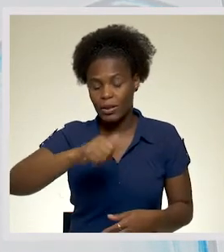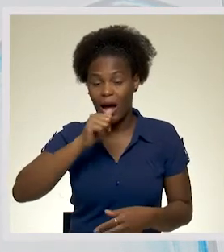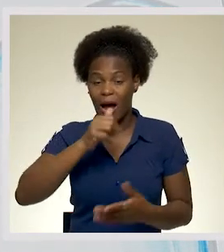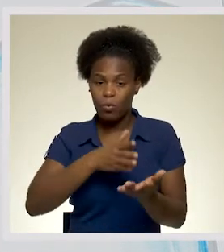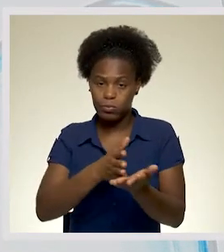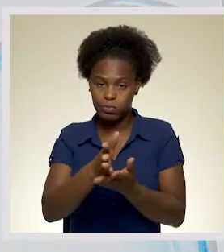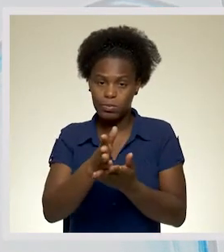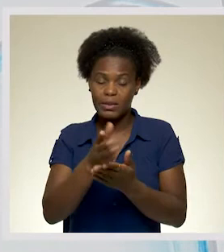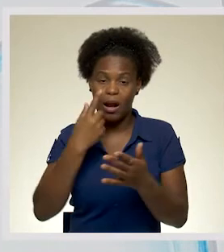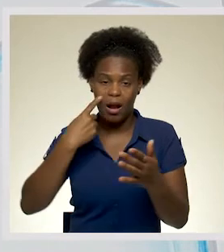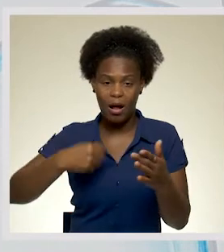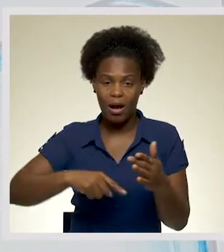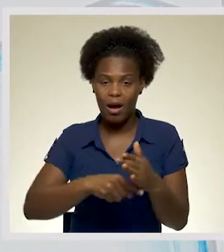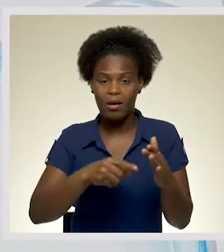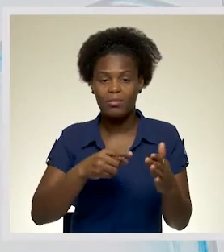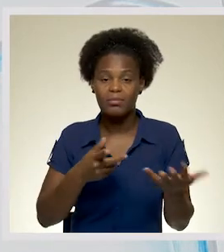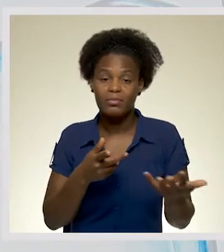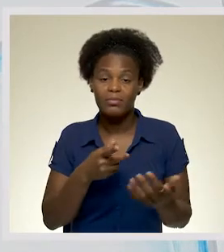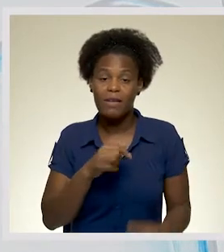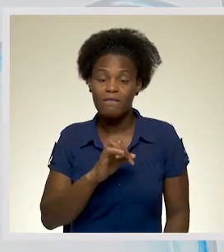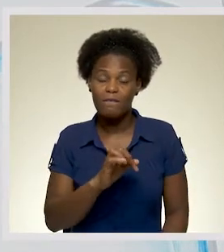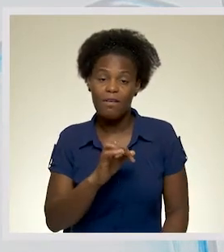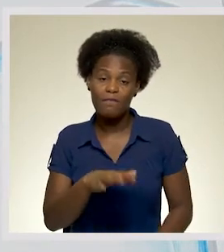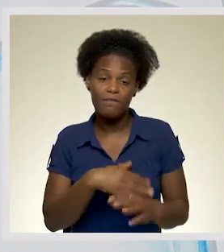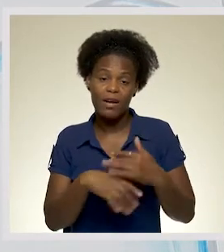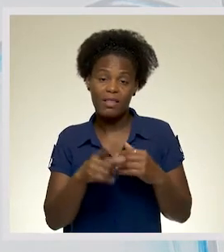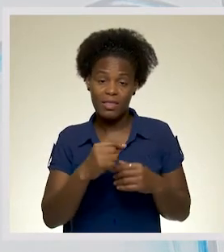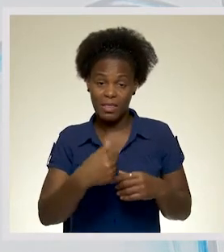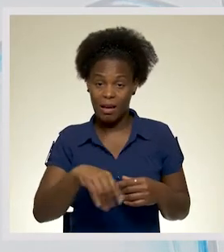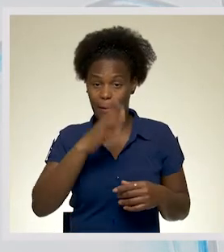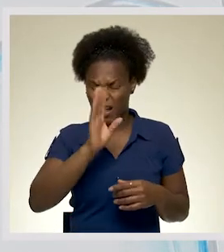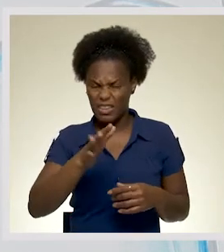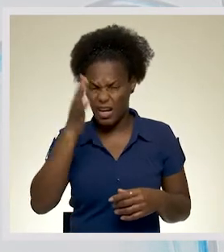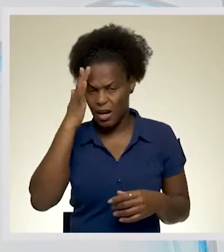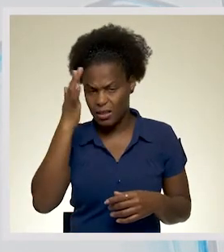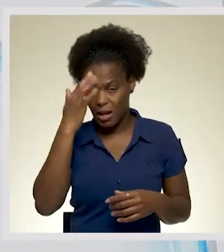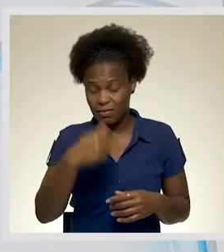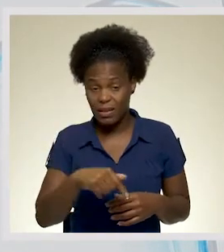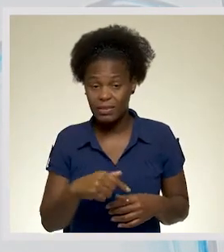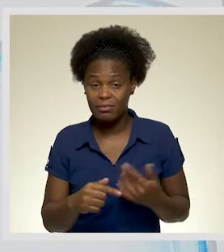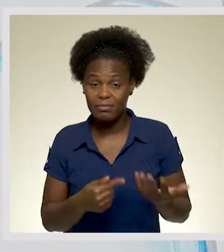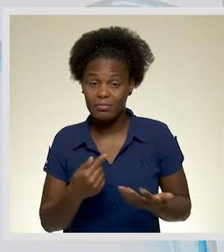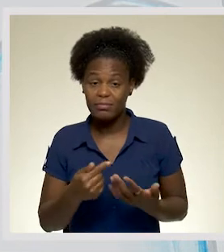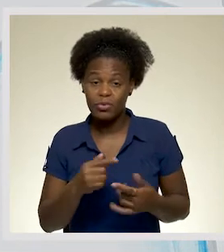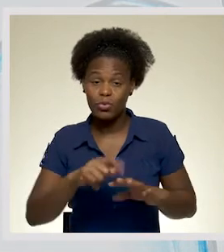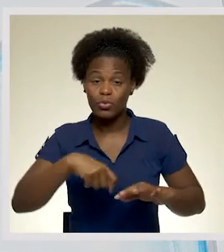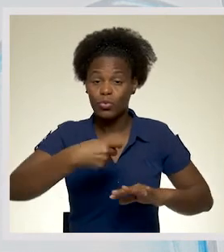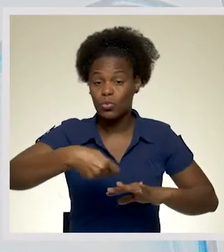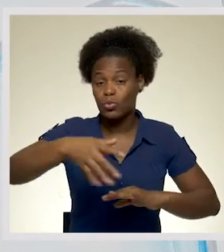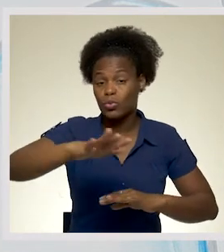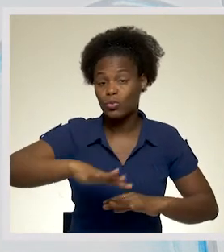isso também leva consigo o quê? Uma prática racional de uso dos